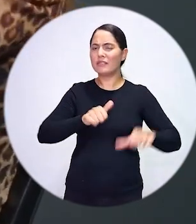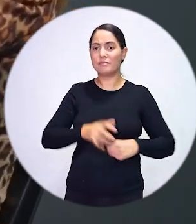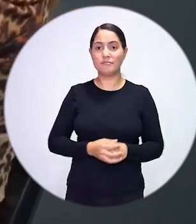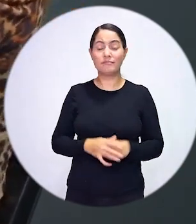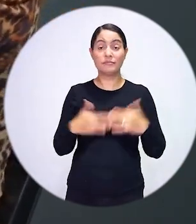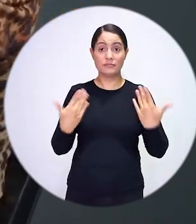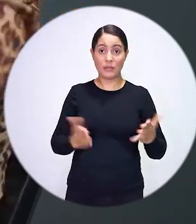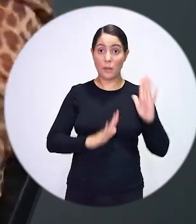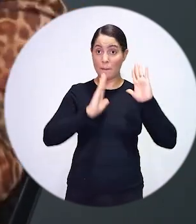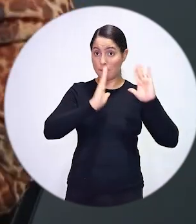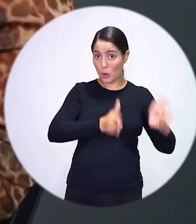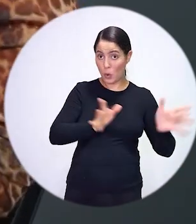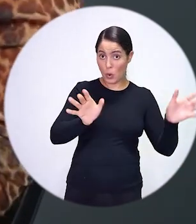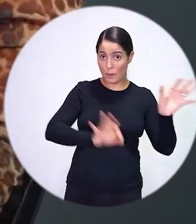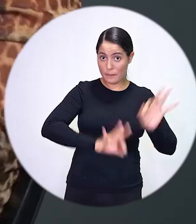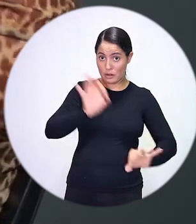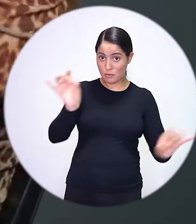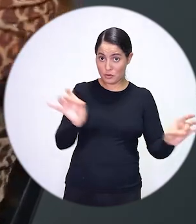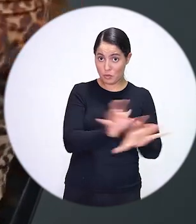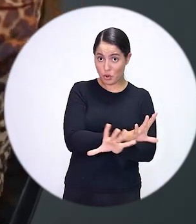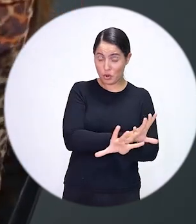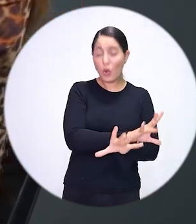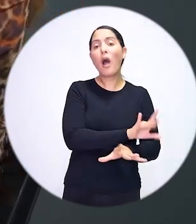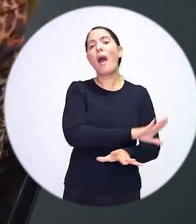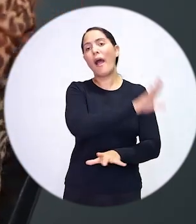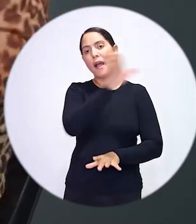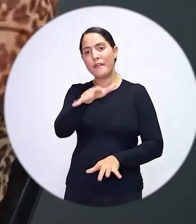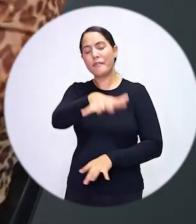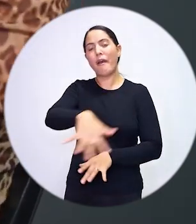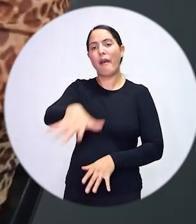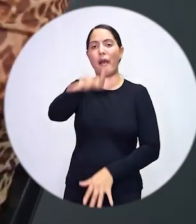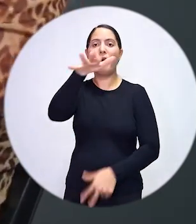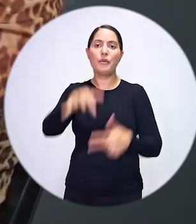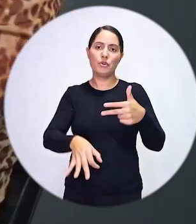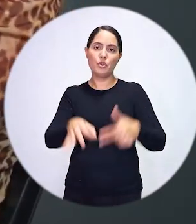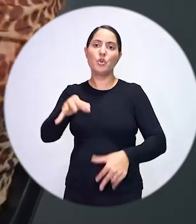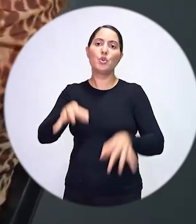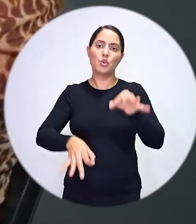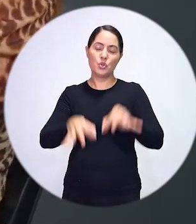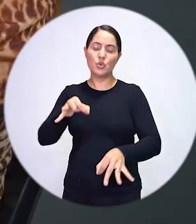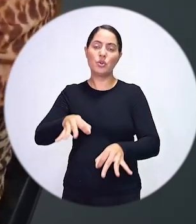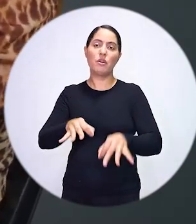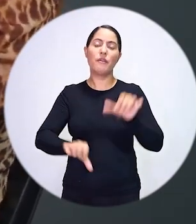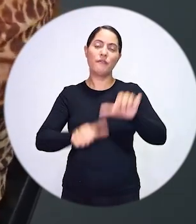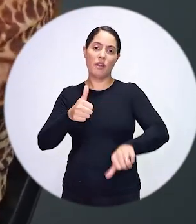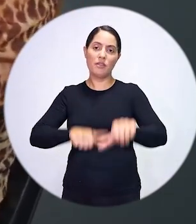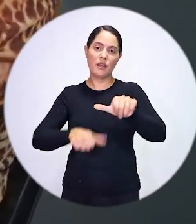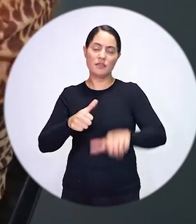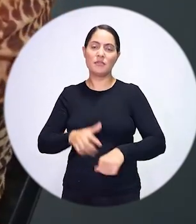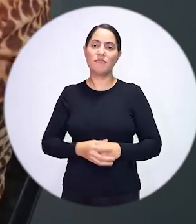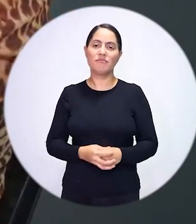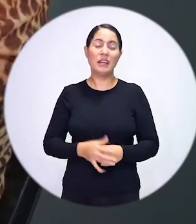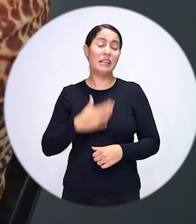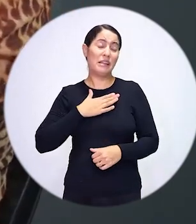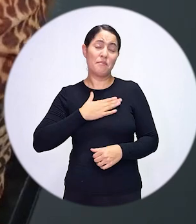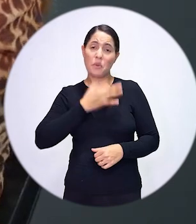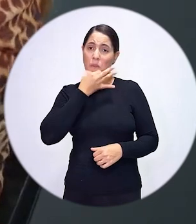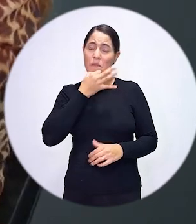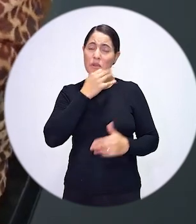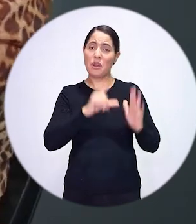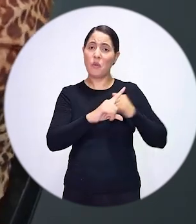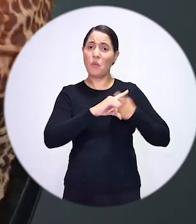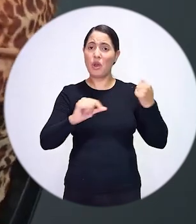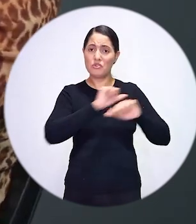fala, terminou a fase de planejamento, eu envio para o jurídico. E ali dizendo para mim